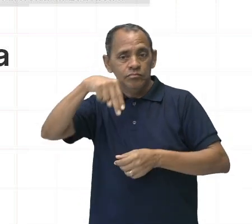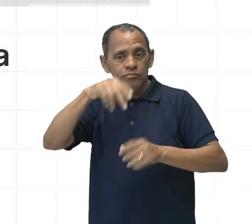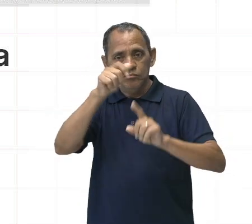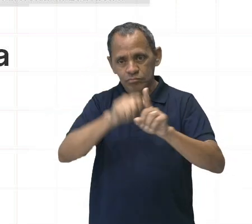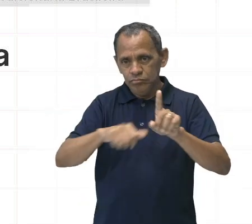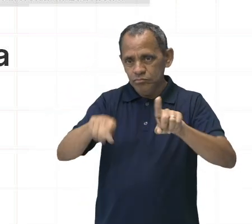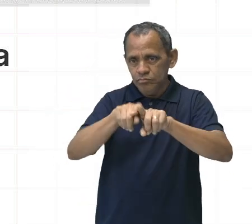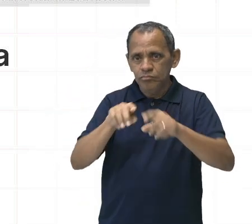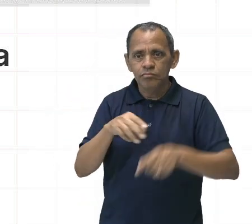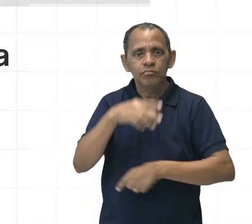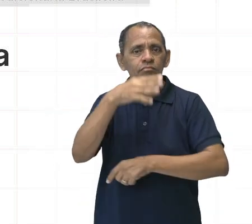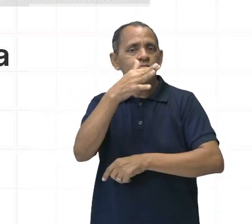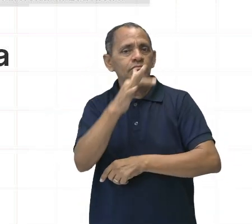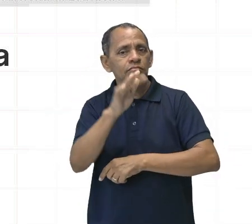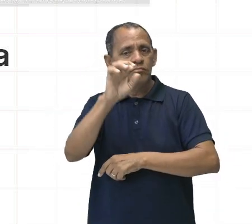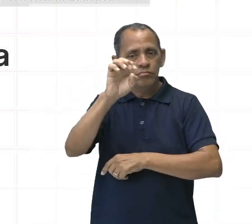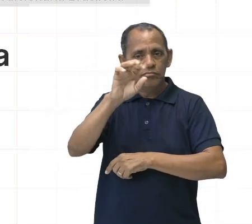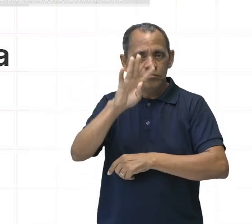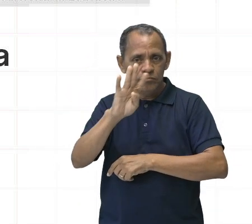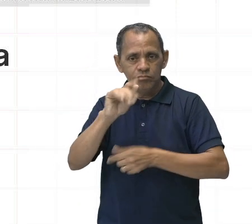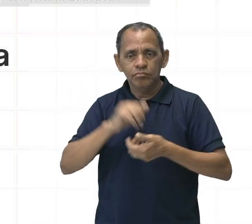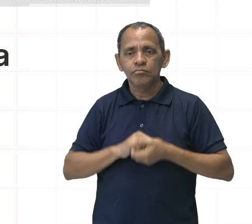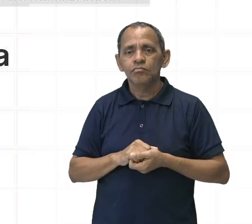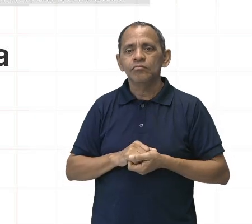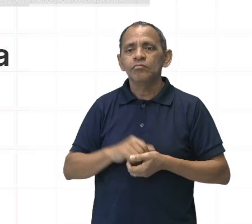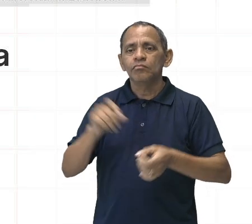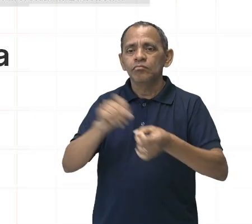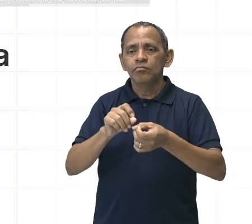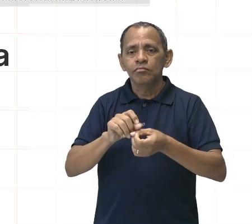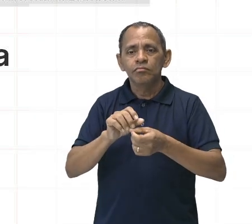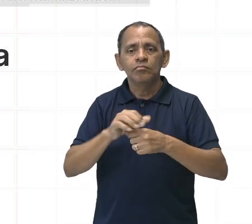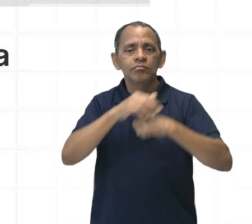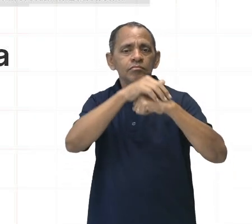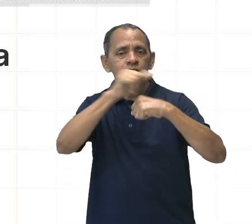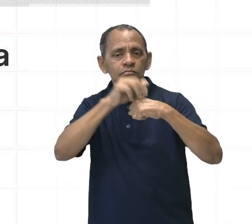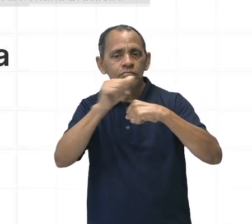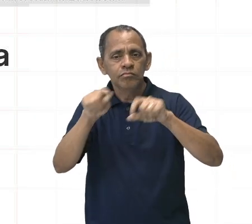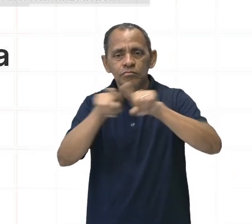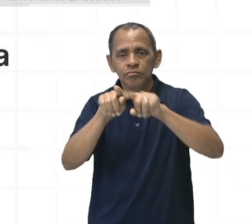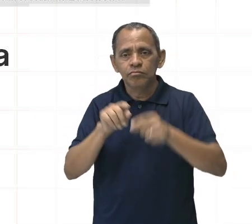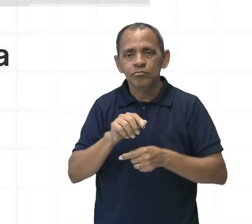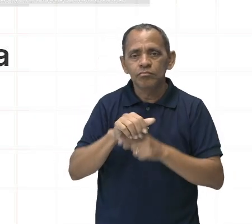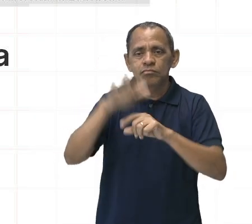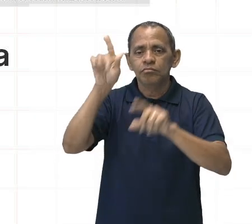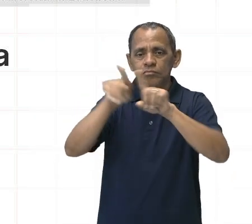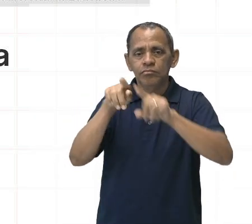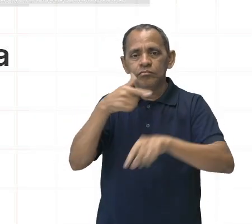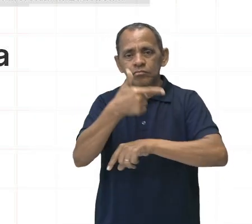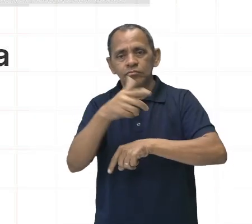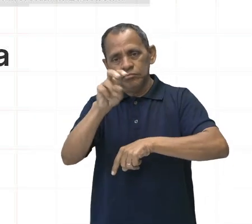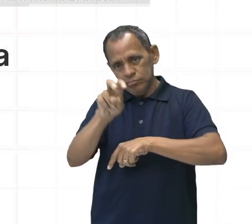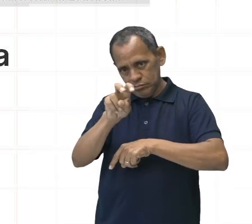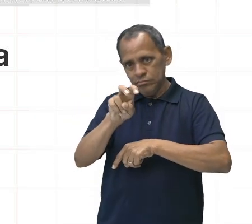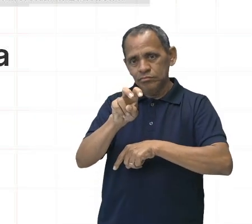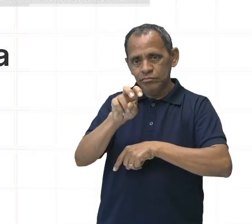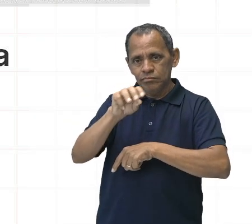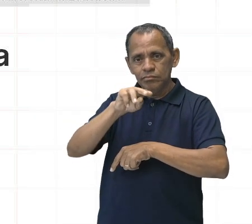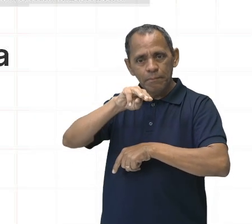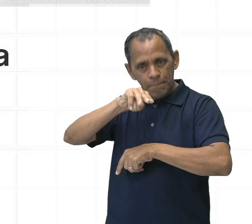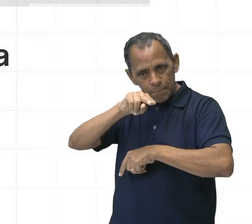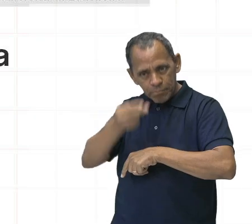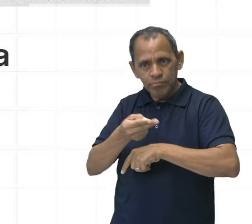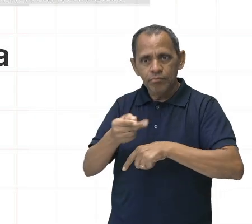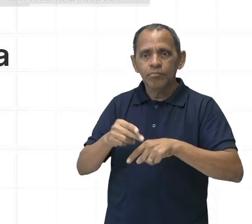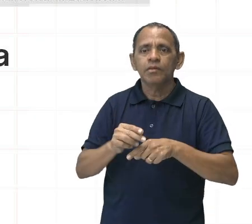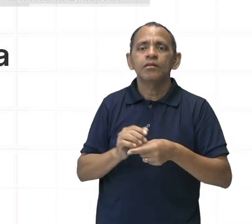chamada FEB, e realizou a convocação de mais de 25 mil soldados, que ficaram conhecidos como pracinhas, e enviou-os